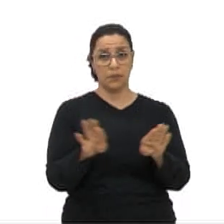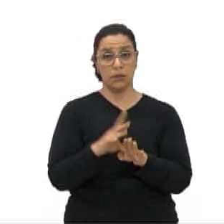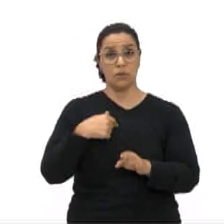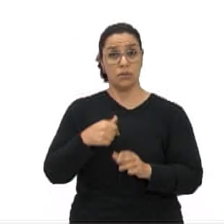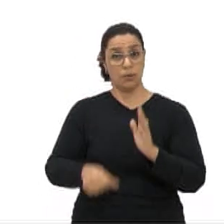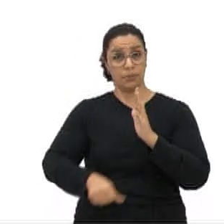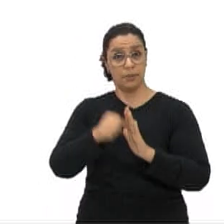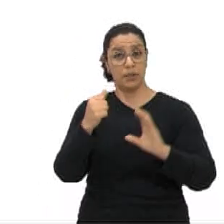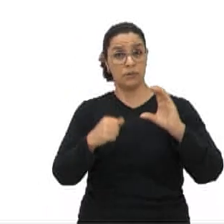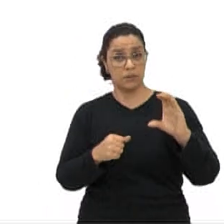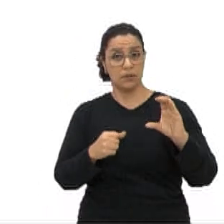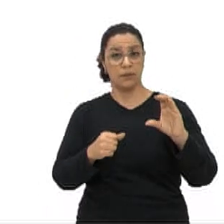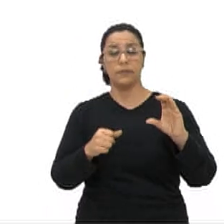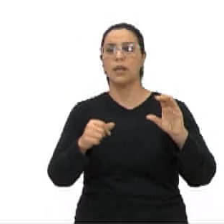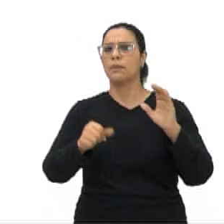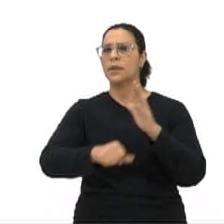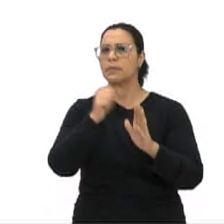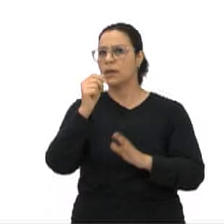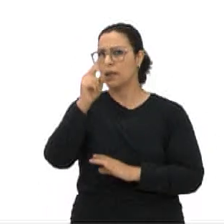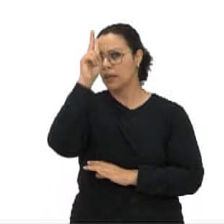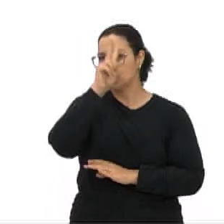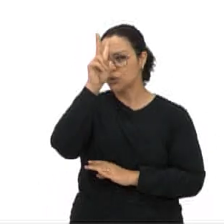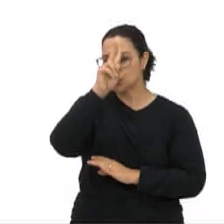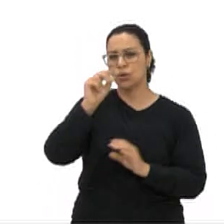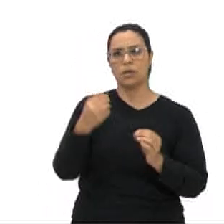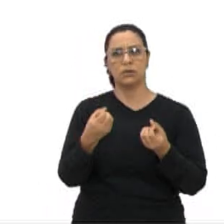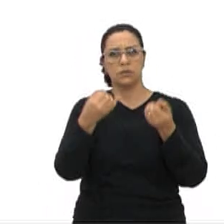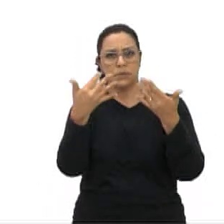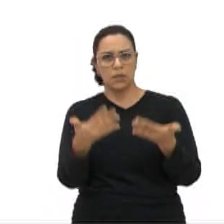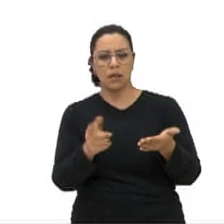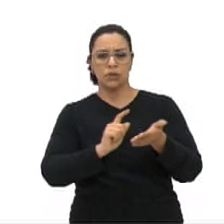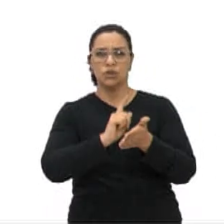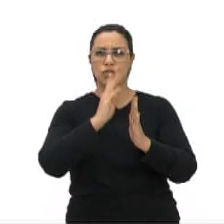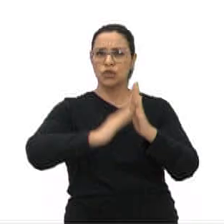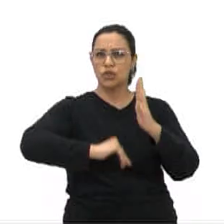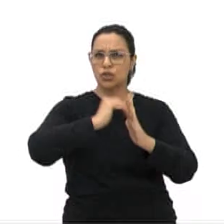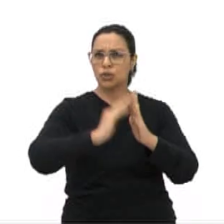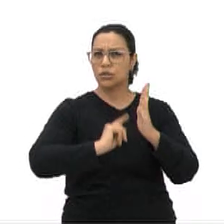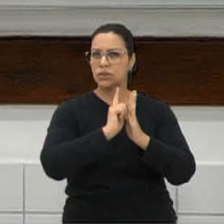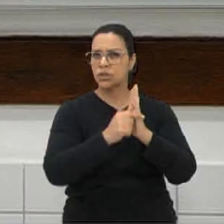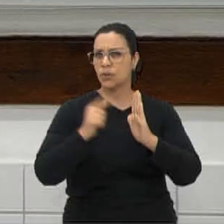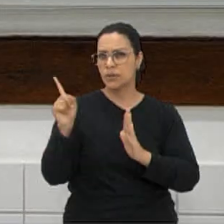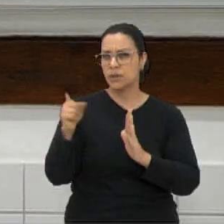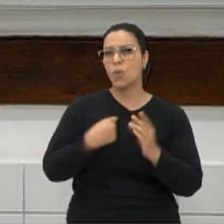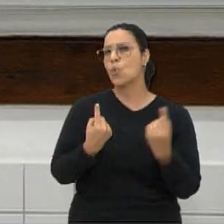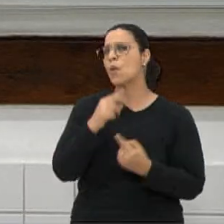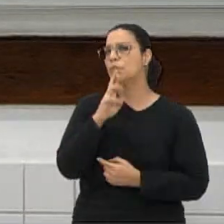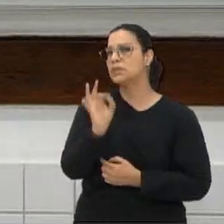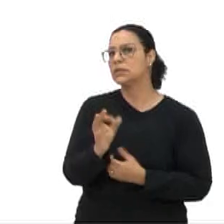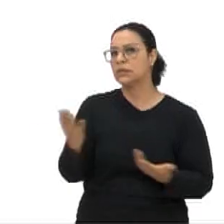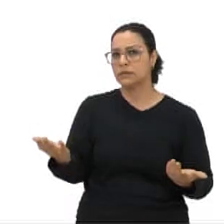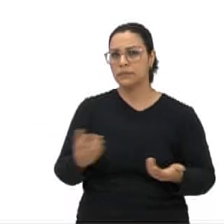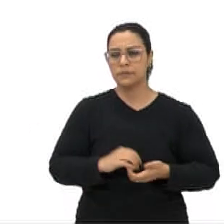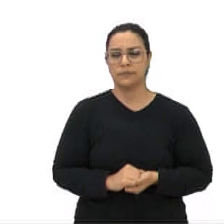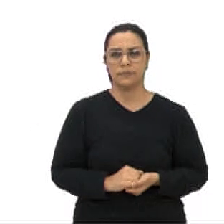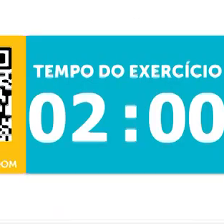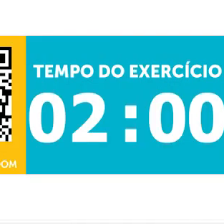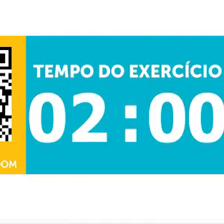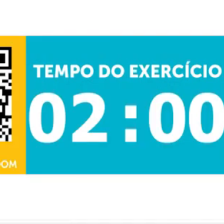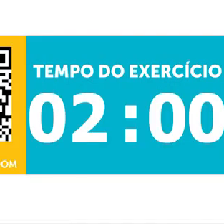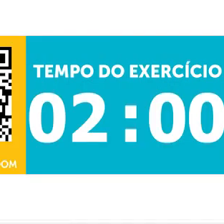primeiro artista na história a produzir obras de gênero natureza morta. Vamos ver daqui a pouco a resposta.